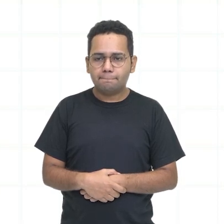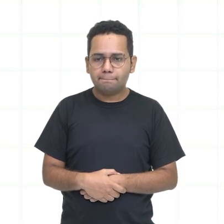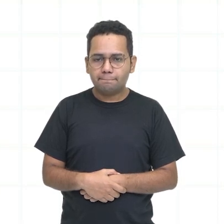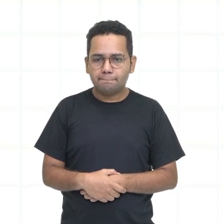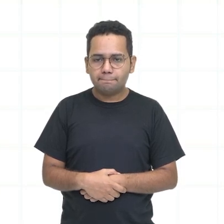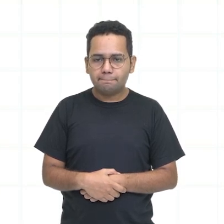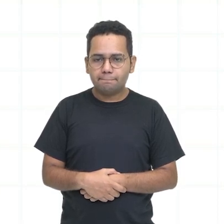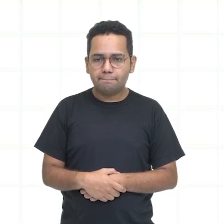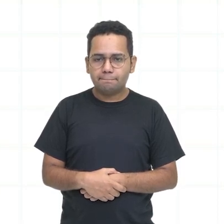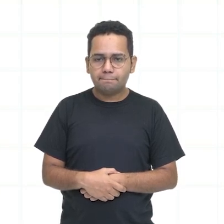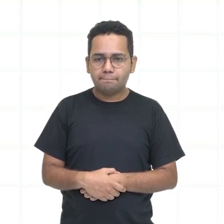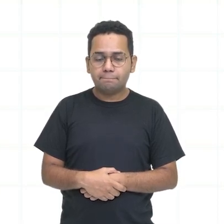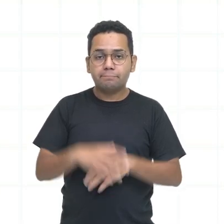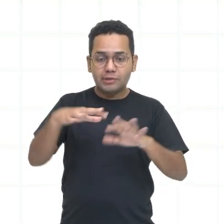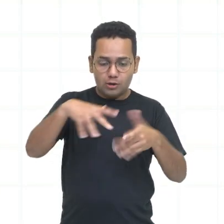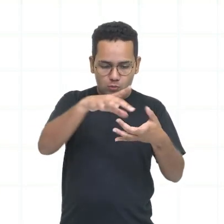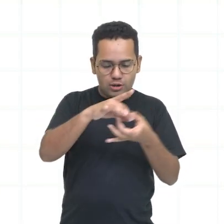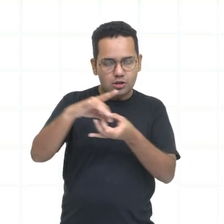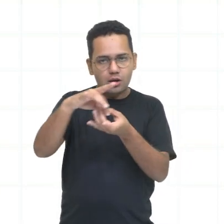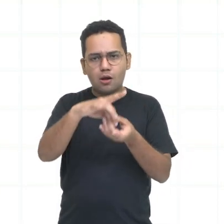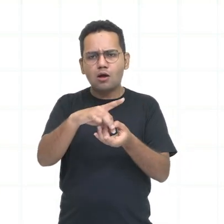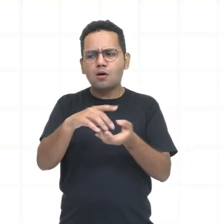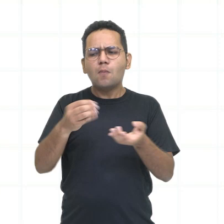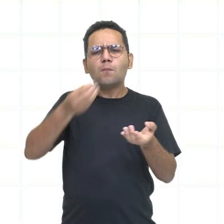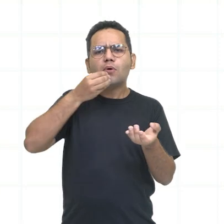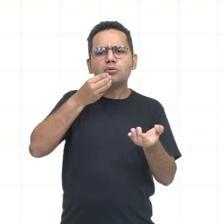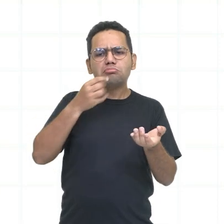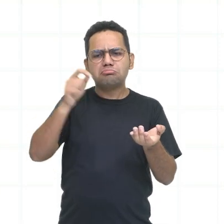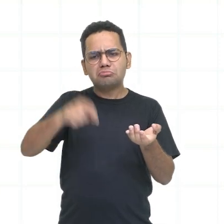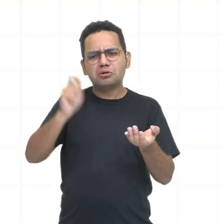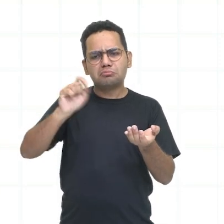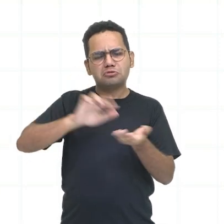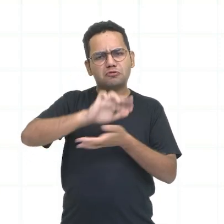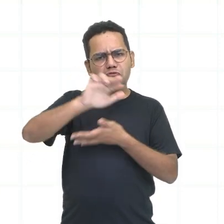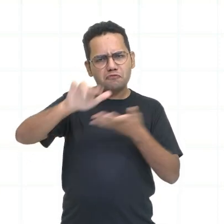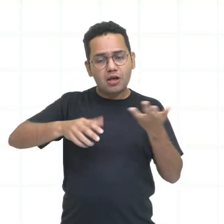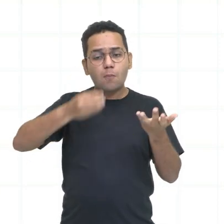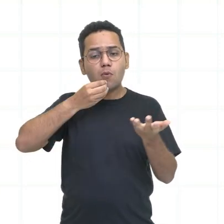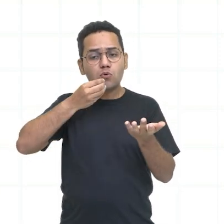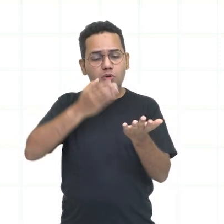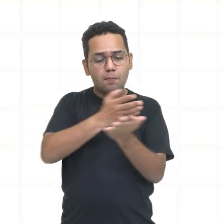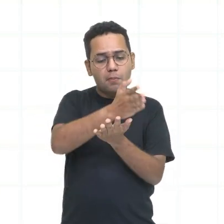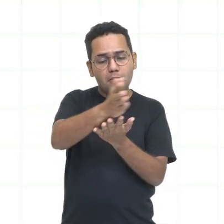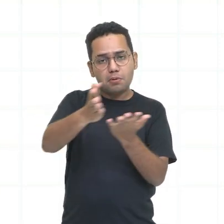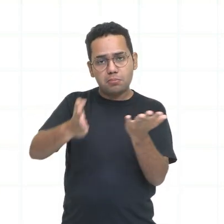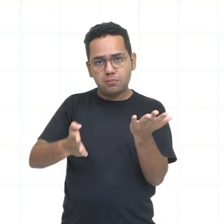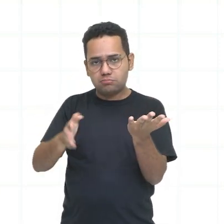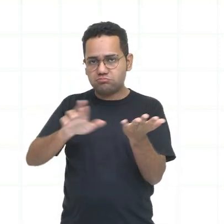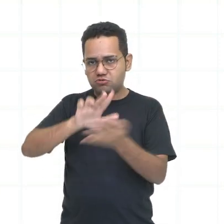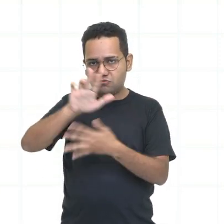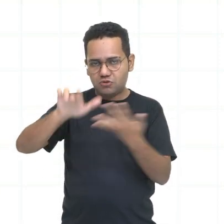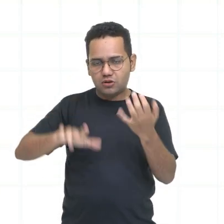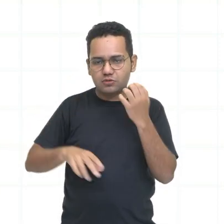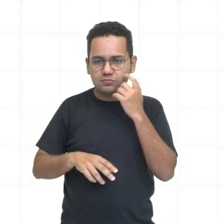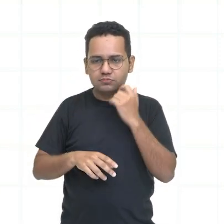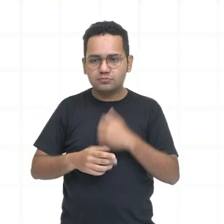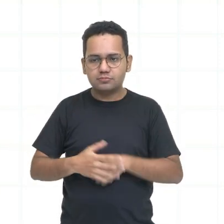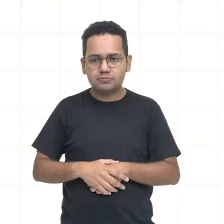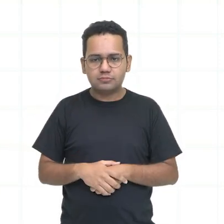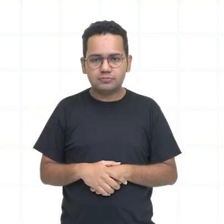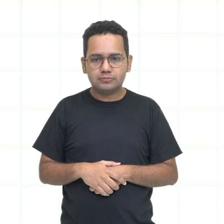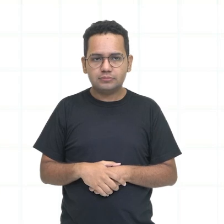conjunto de oportunidades, tá? Né? Uma soma ali, olha só, começa com vogal, então, portanto, o AN. An array